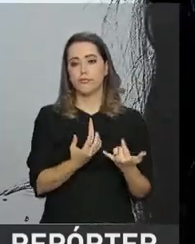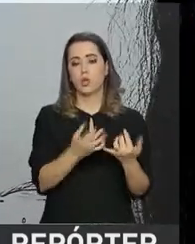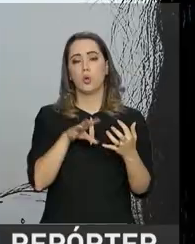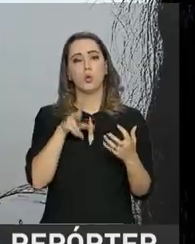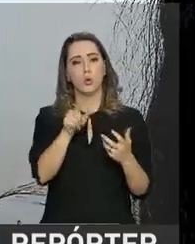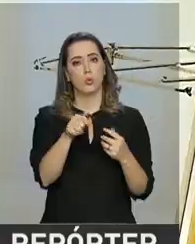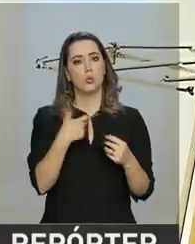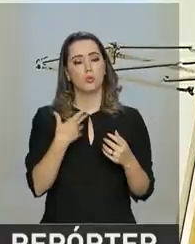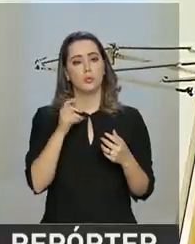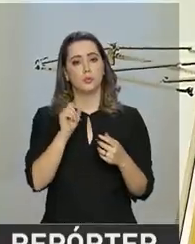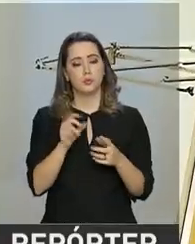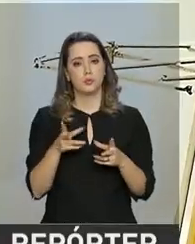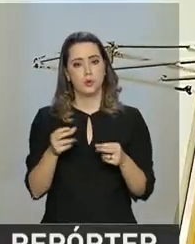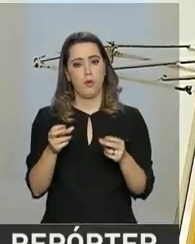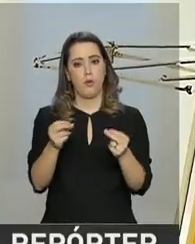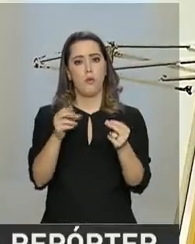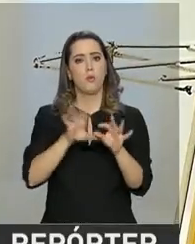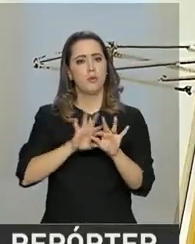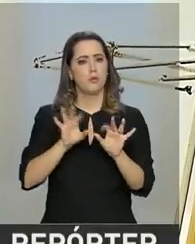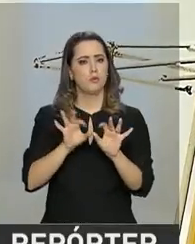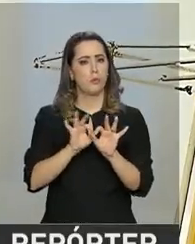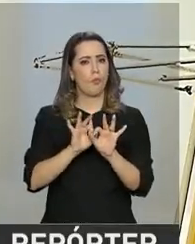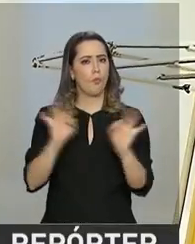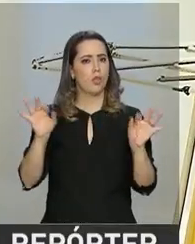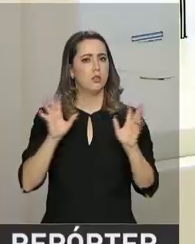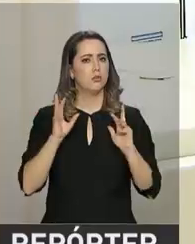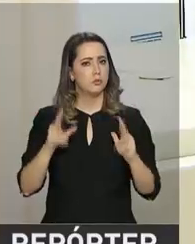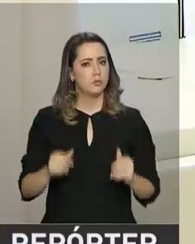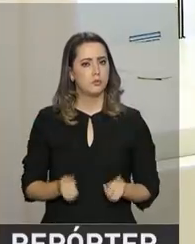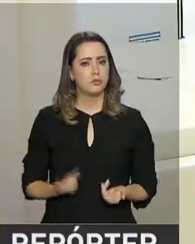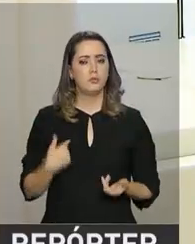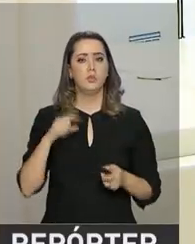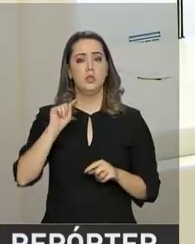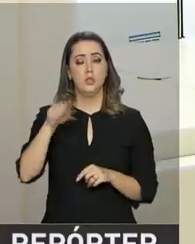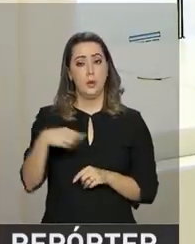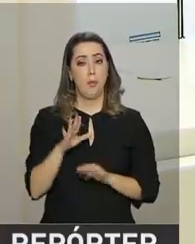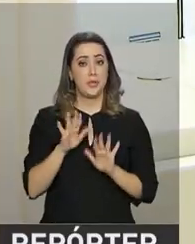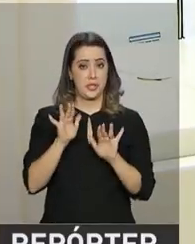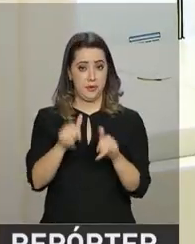micro-organismos patógenos. E no final ele é coletado